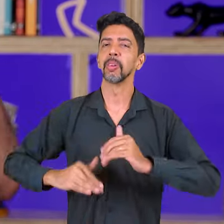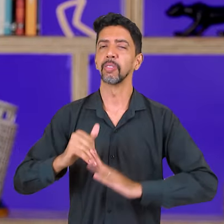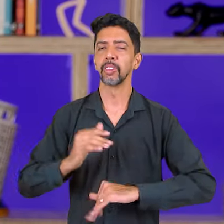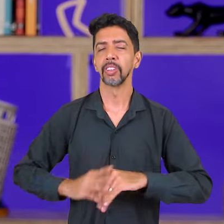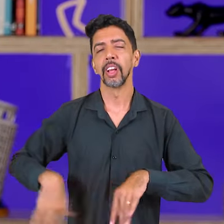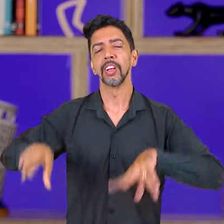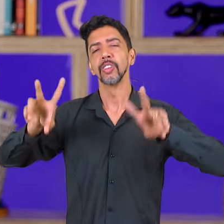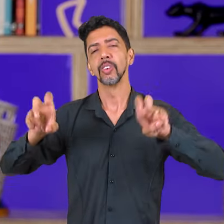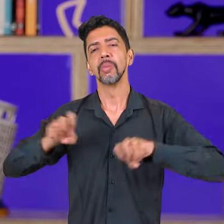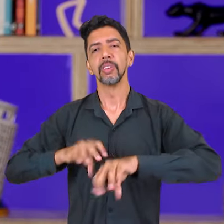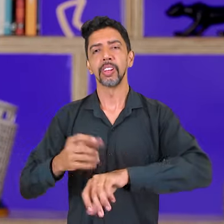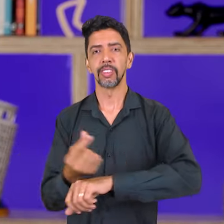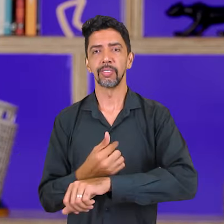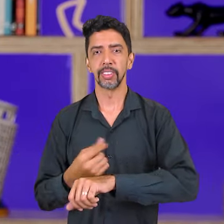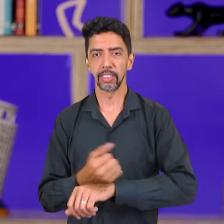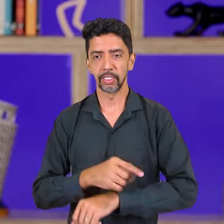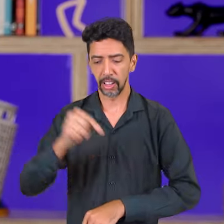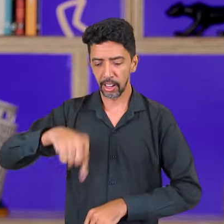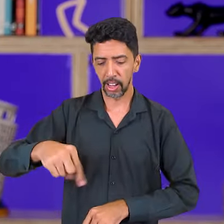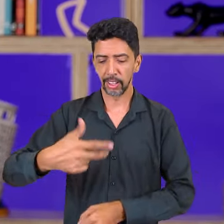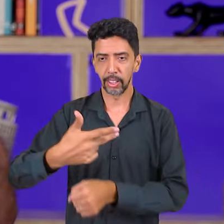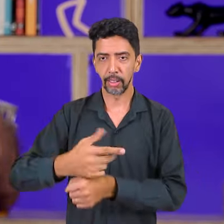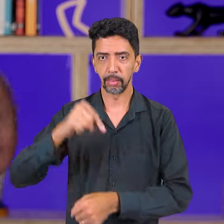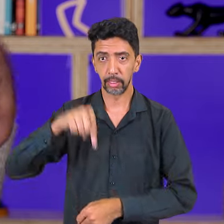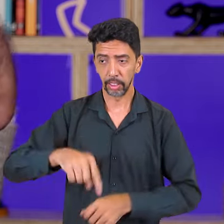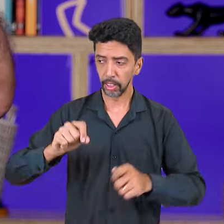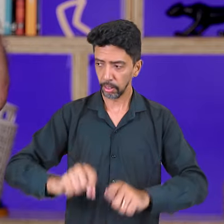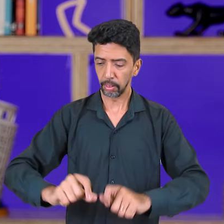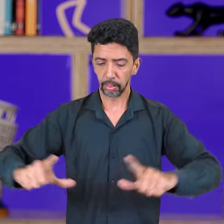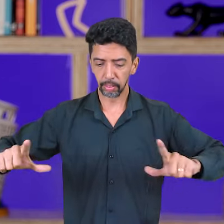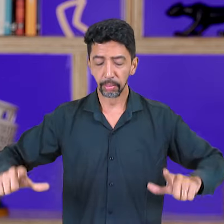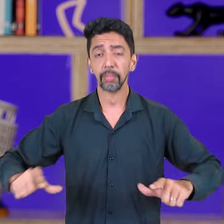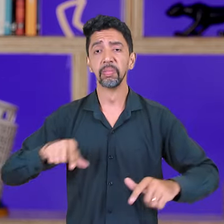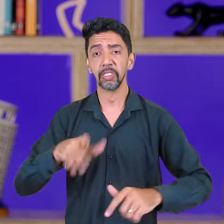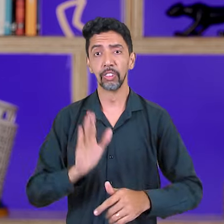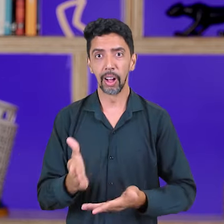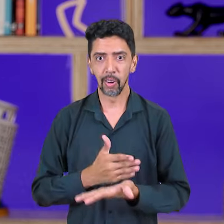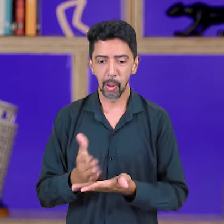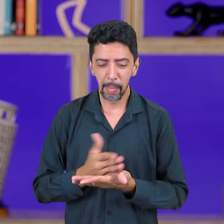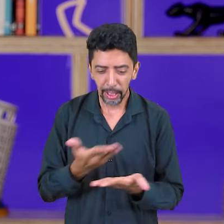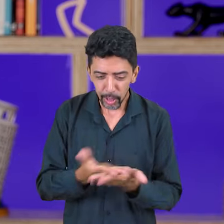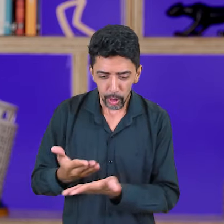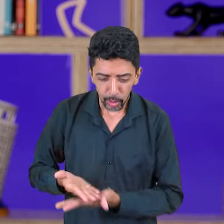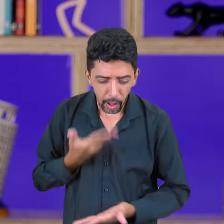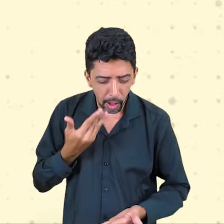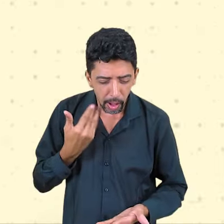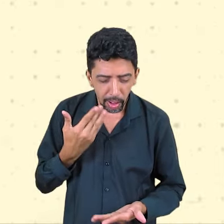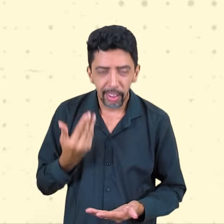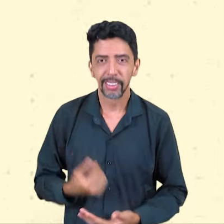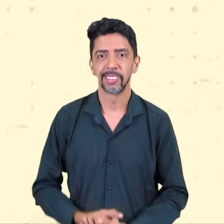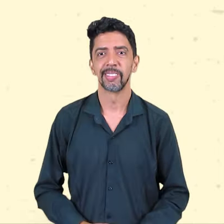descrição já comece a maratonar esse novo caminho da sua sustentabilidade